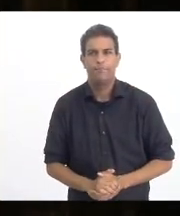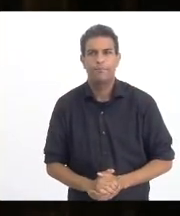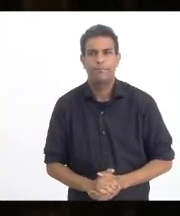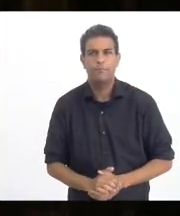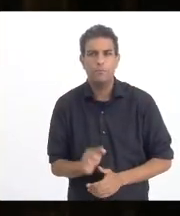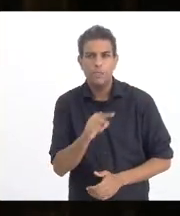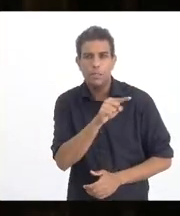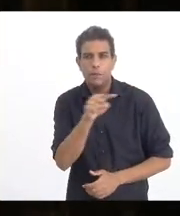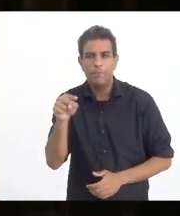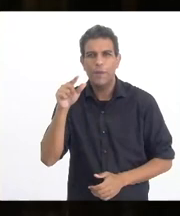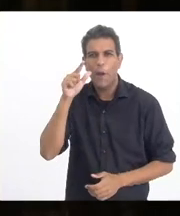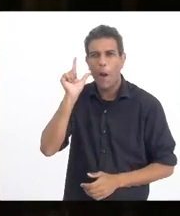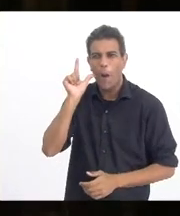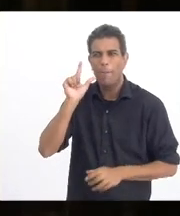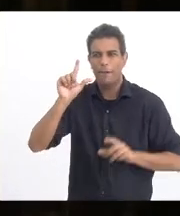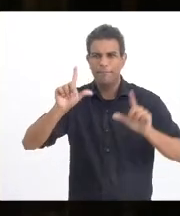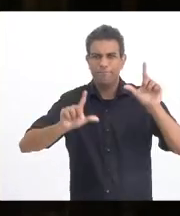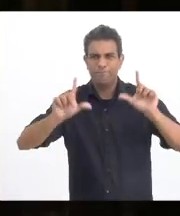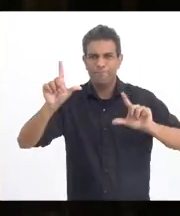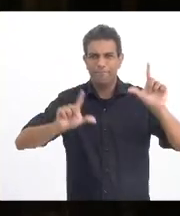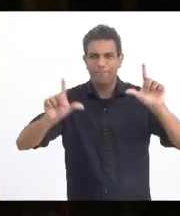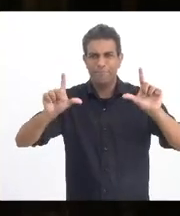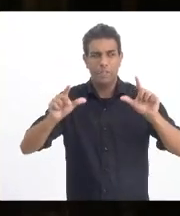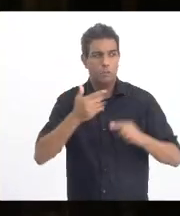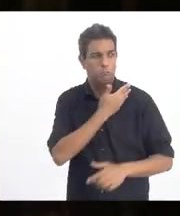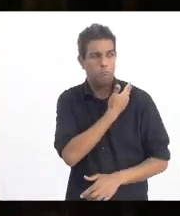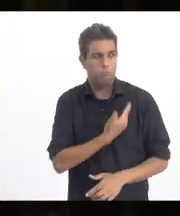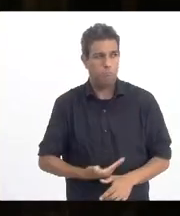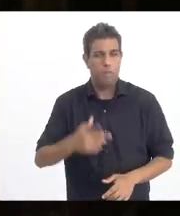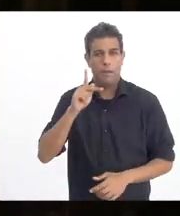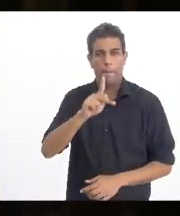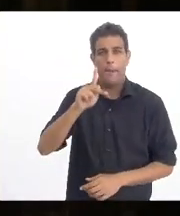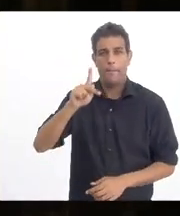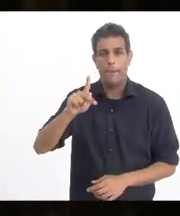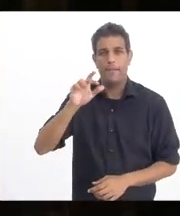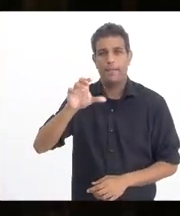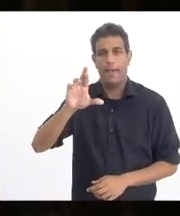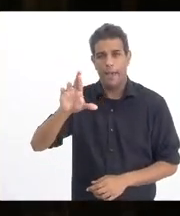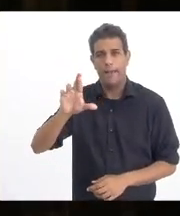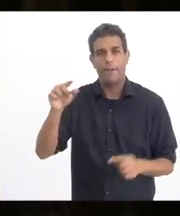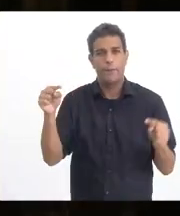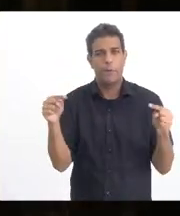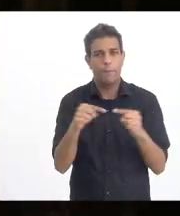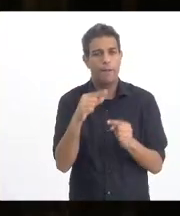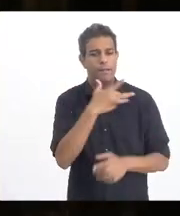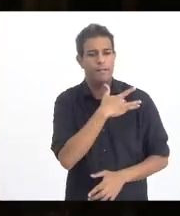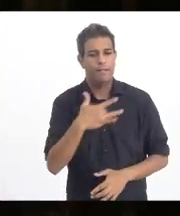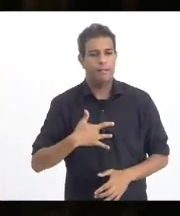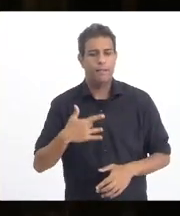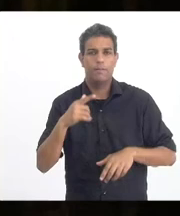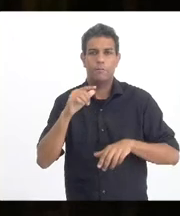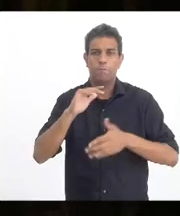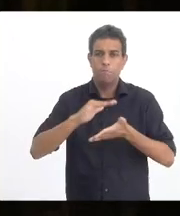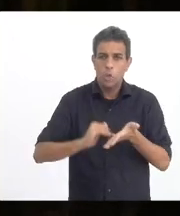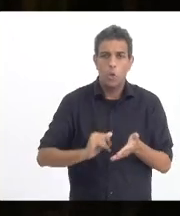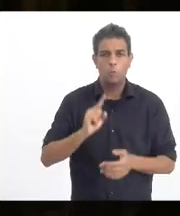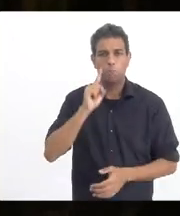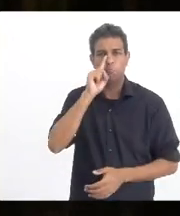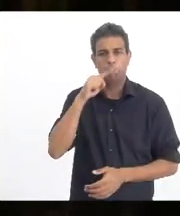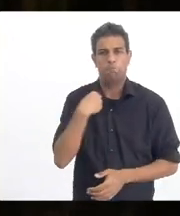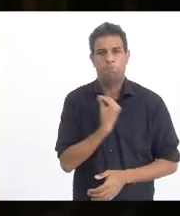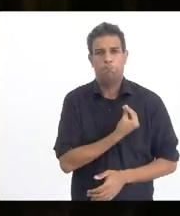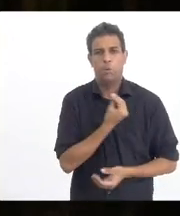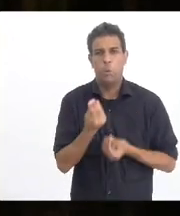Os senhores viram ontem a reportagem falando que o governo, pelo PCCS da saúde, violou o regime de recuperação fiscal. Isso é